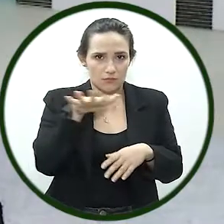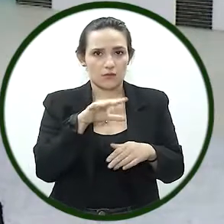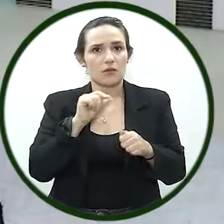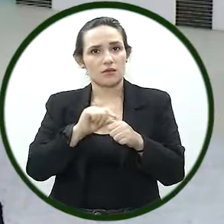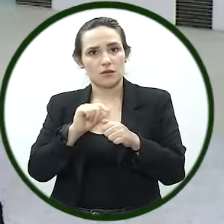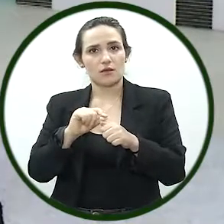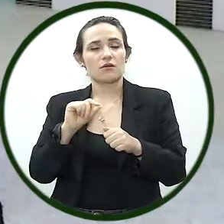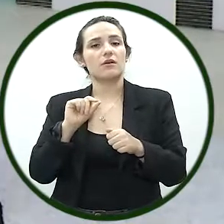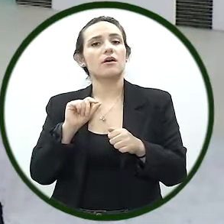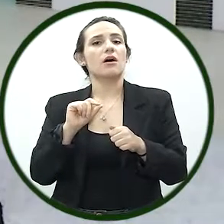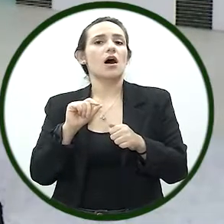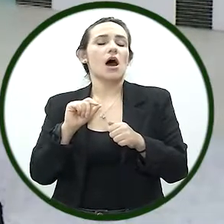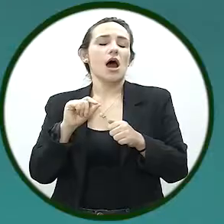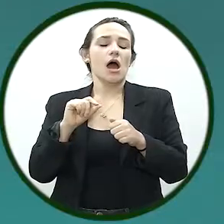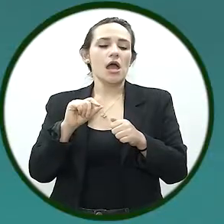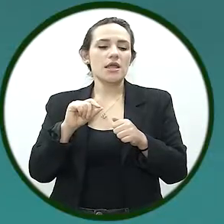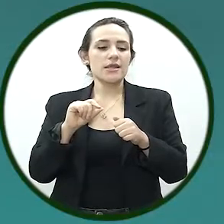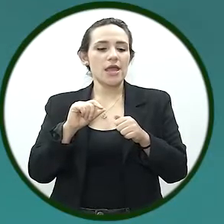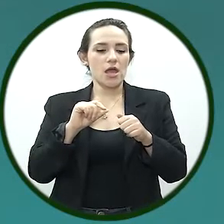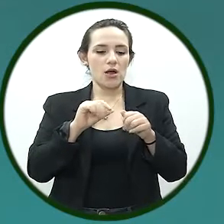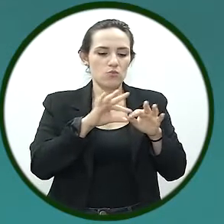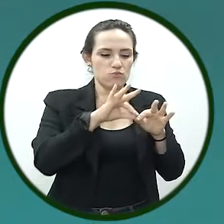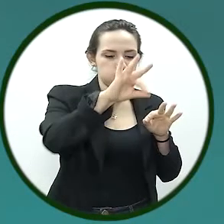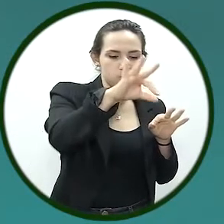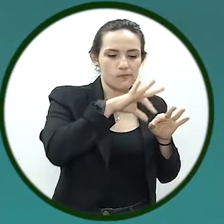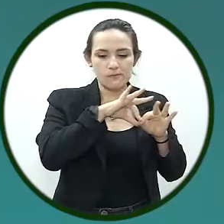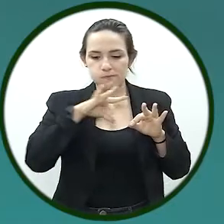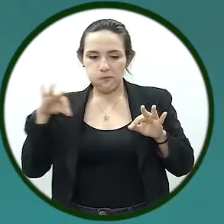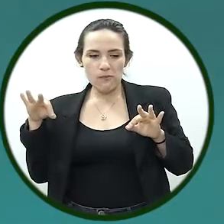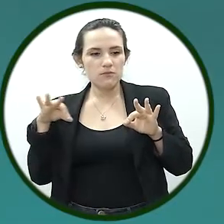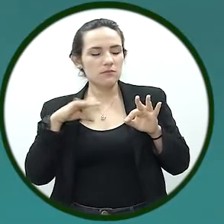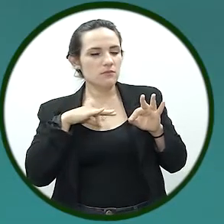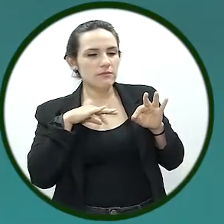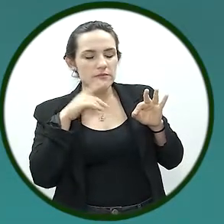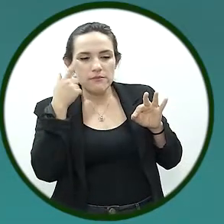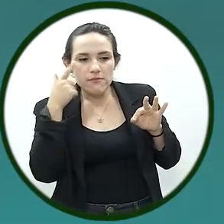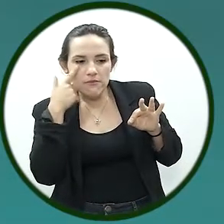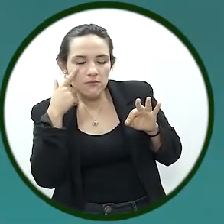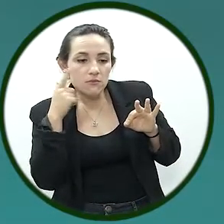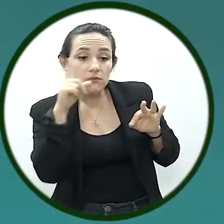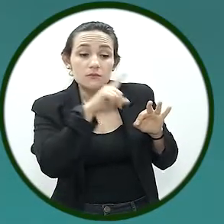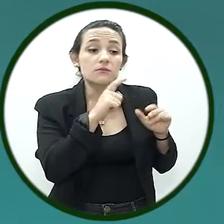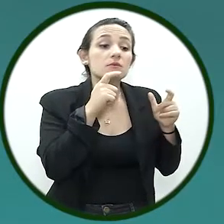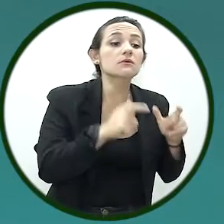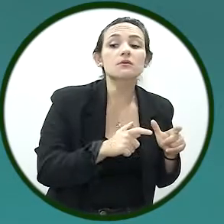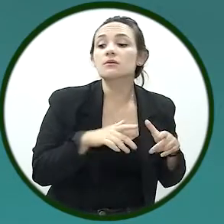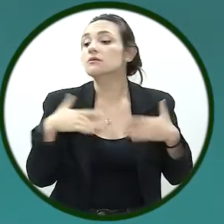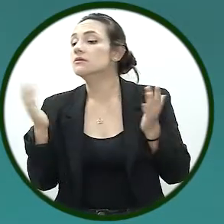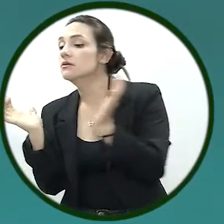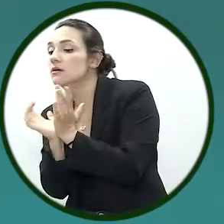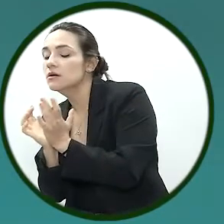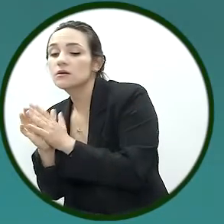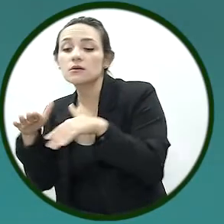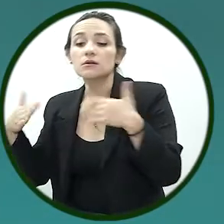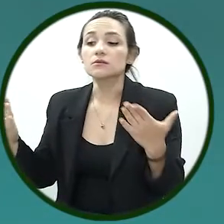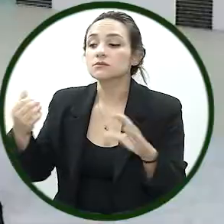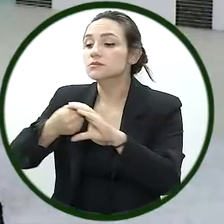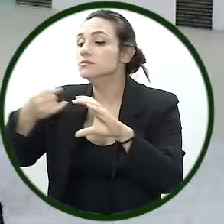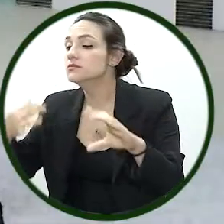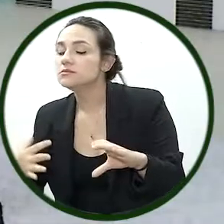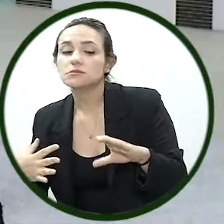o mais adequado. E a partir de identificados através desse mapeamento, agir da forma mais adequada para cada